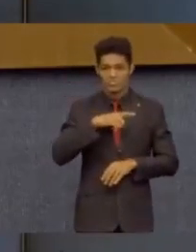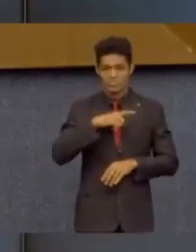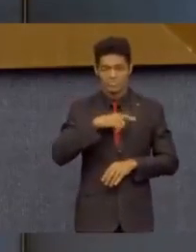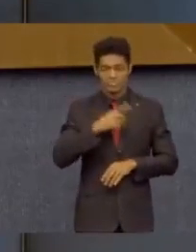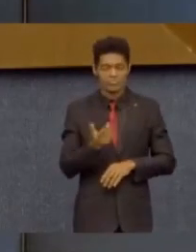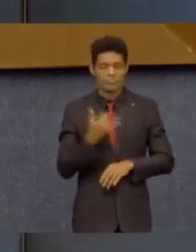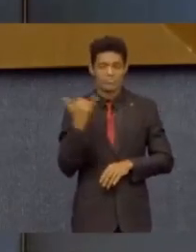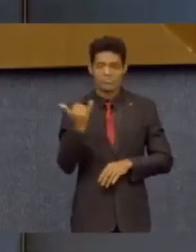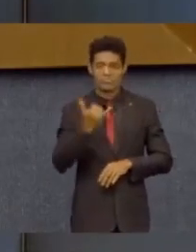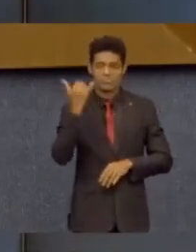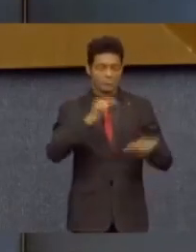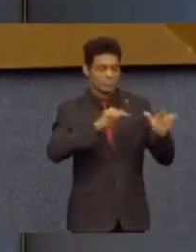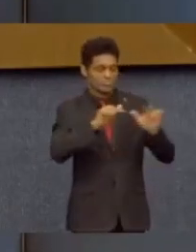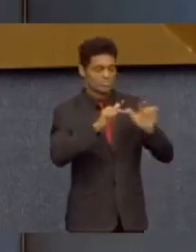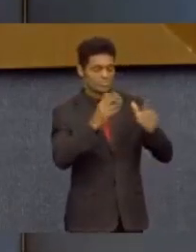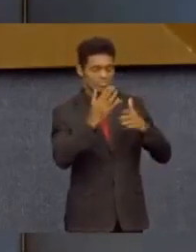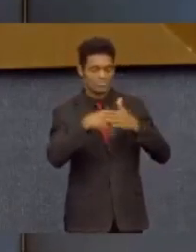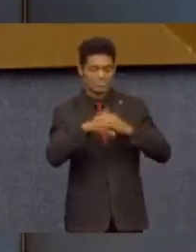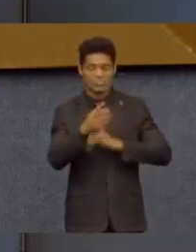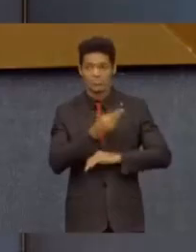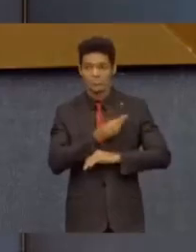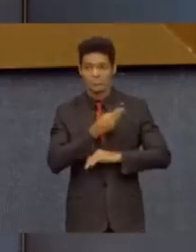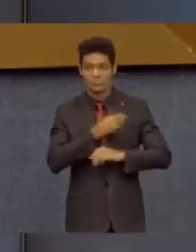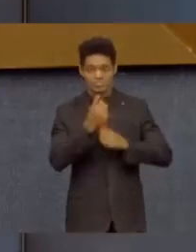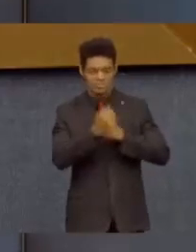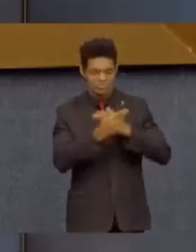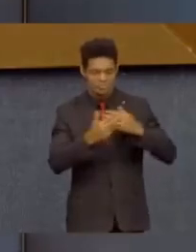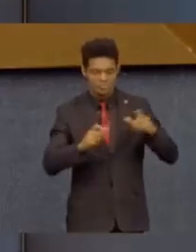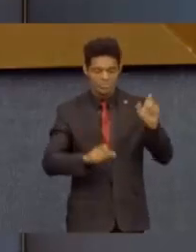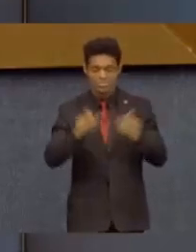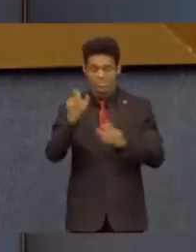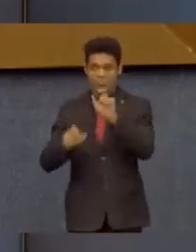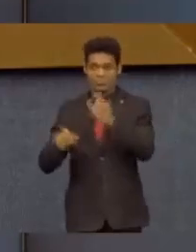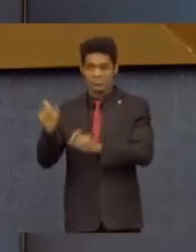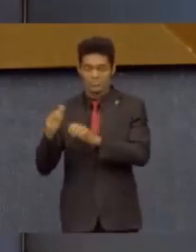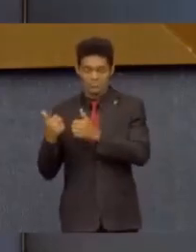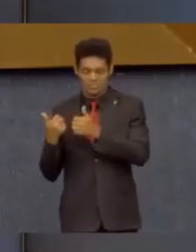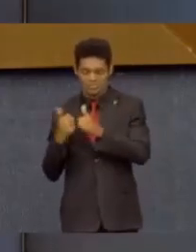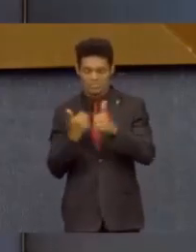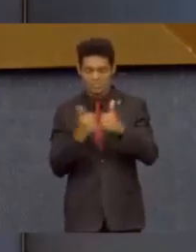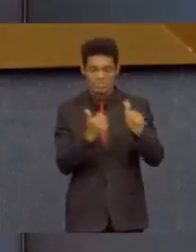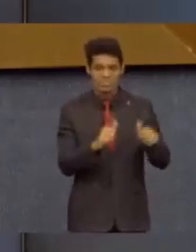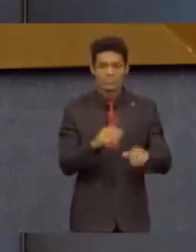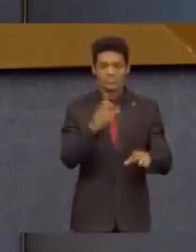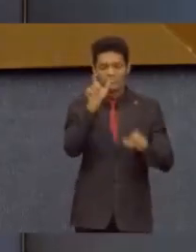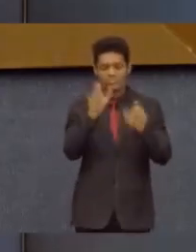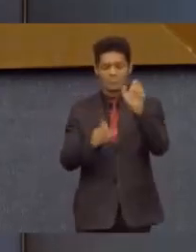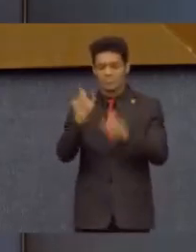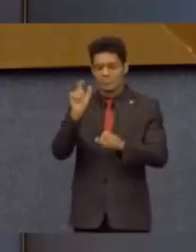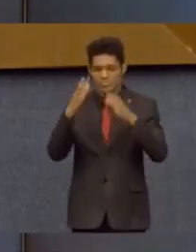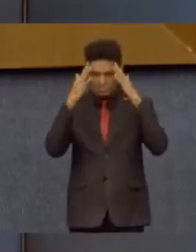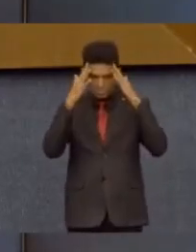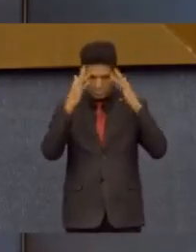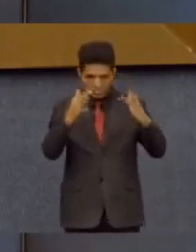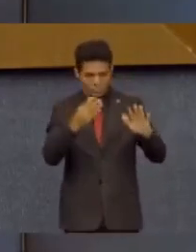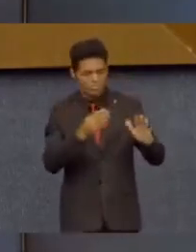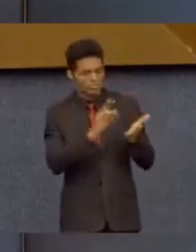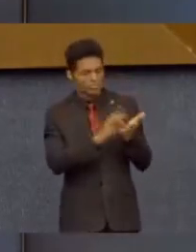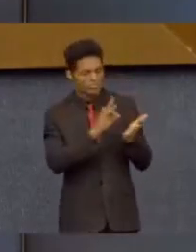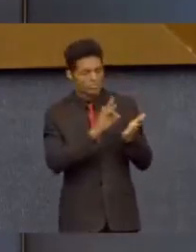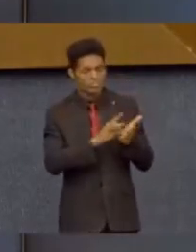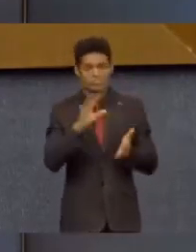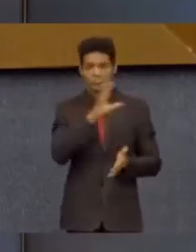muito importante na vida de muita gente. Conduzir os fiéis para um verdadeiro amor a Cristo, para